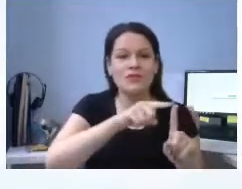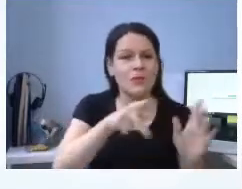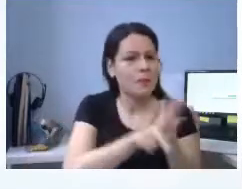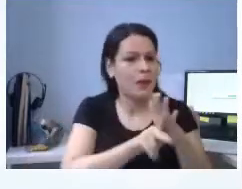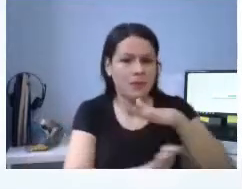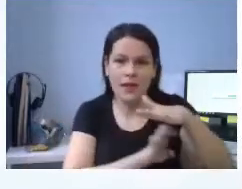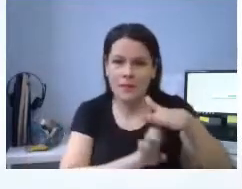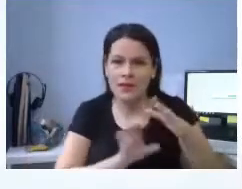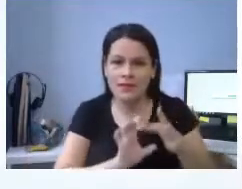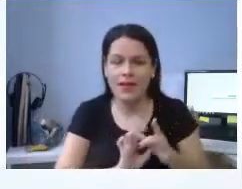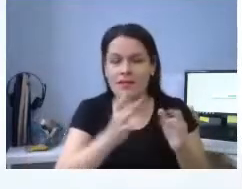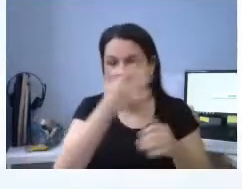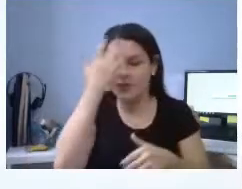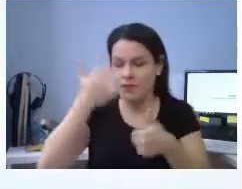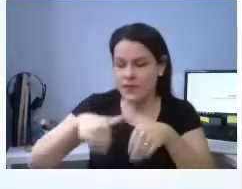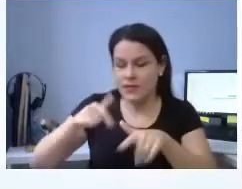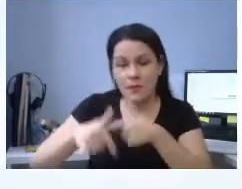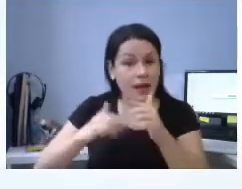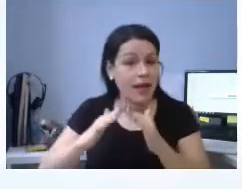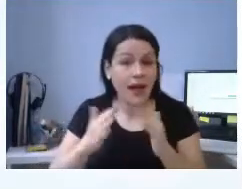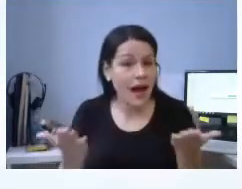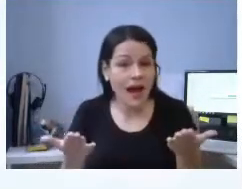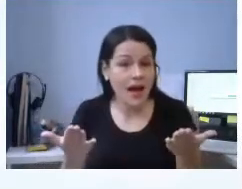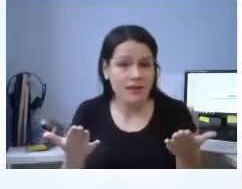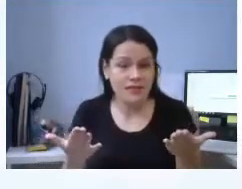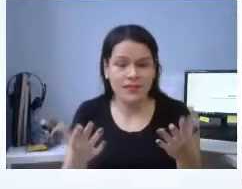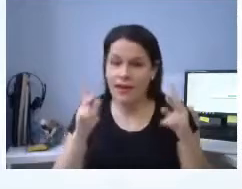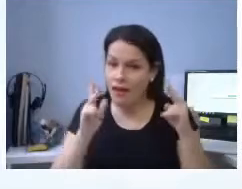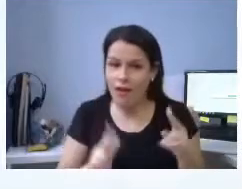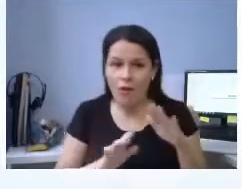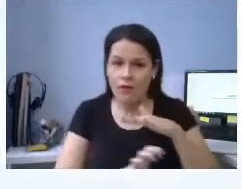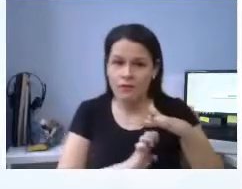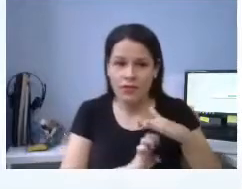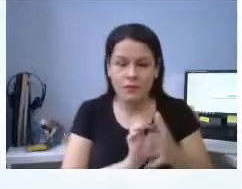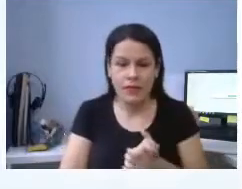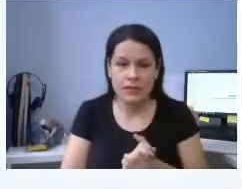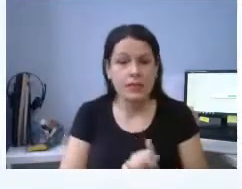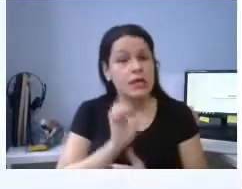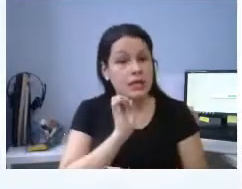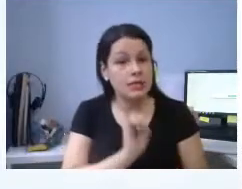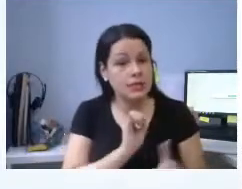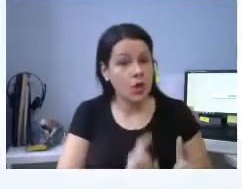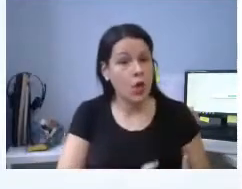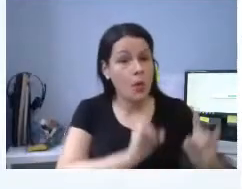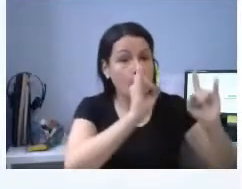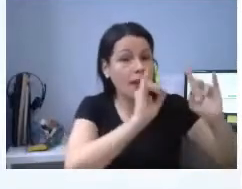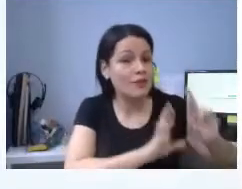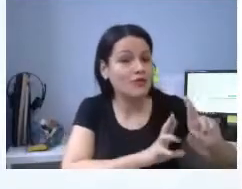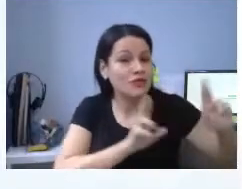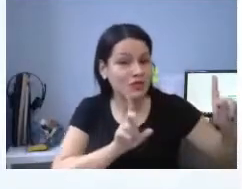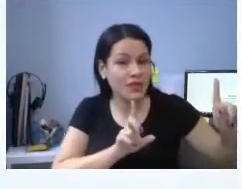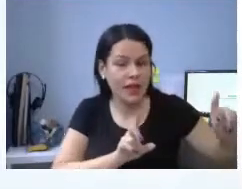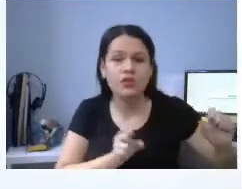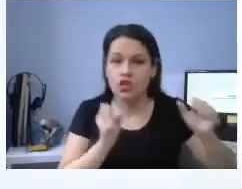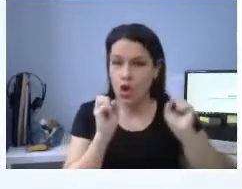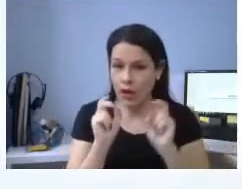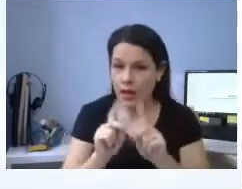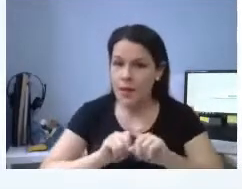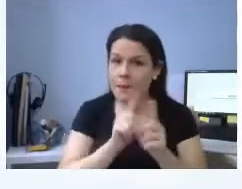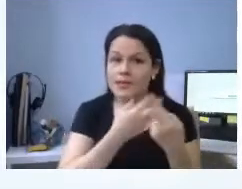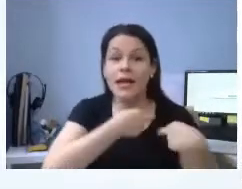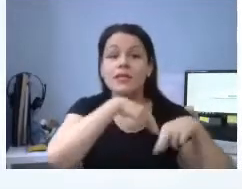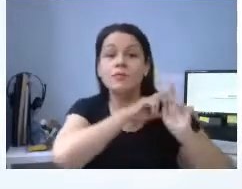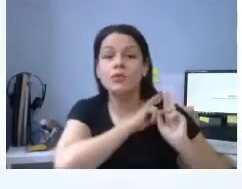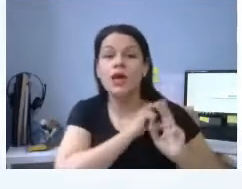empresa, né? Isso se encaixa perfeitamente. Embora o estabelecimento não seja o empresarial, a responsabilidade